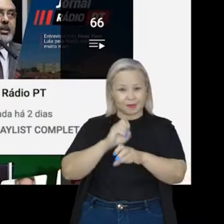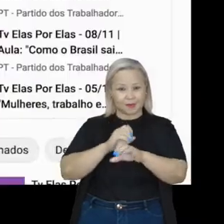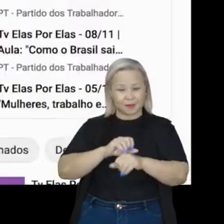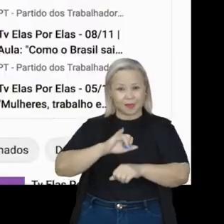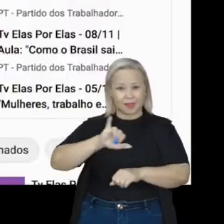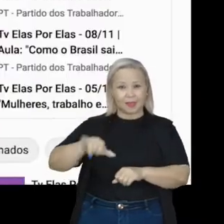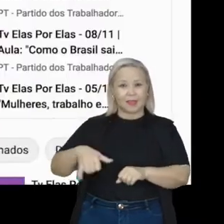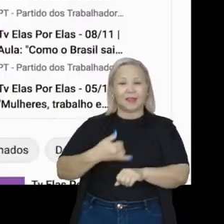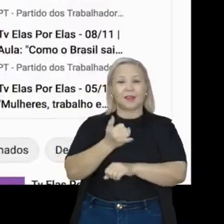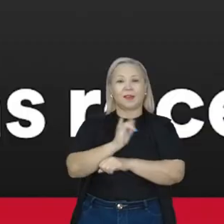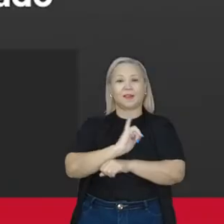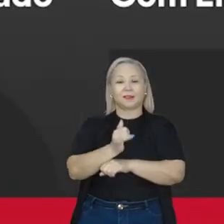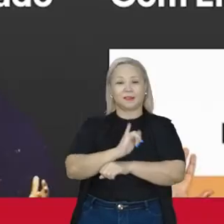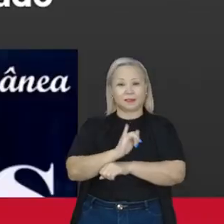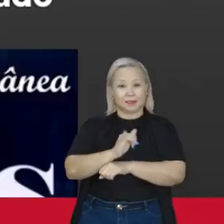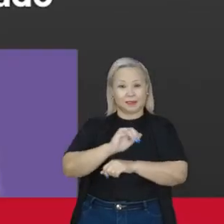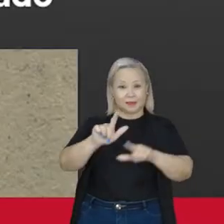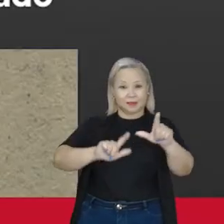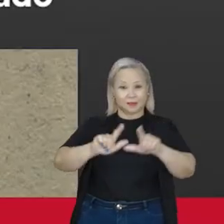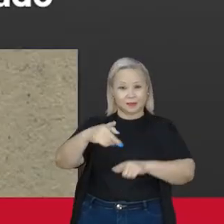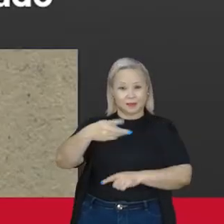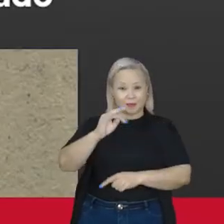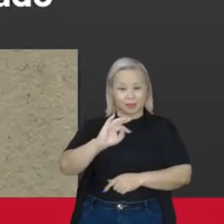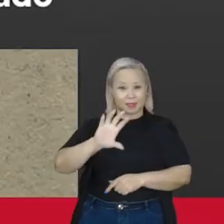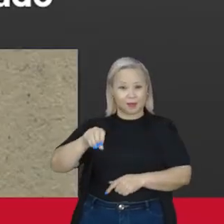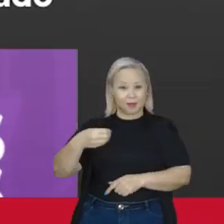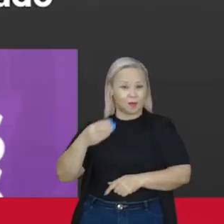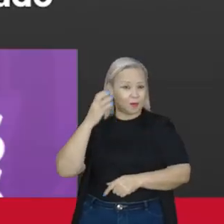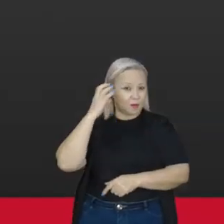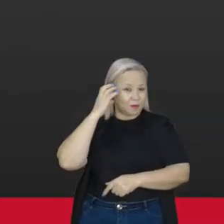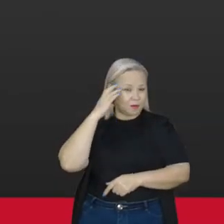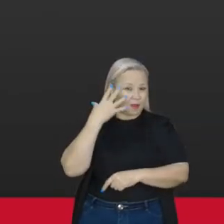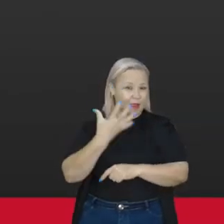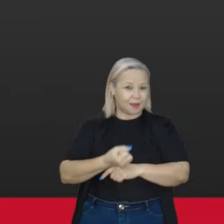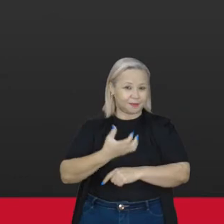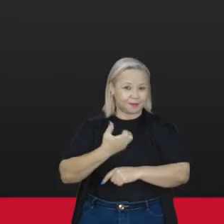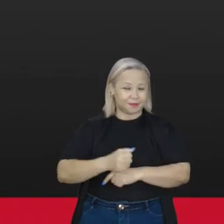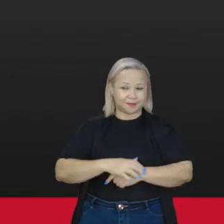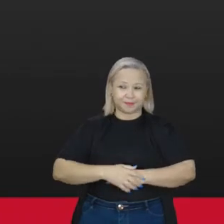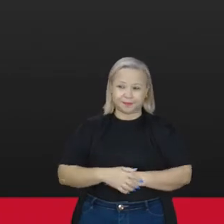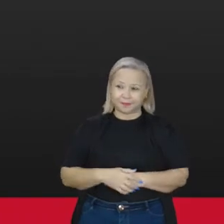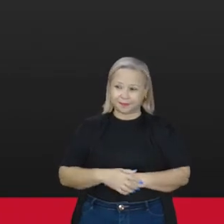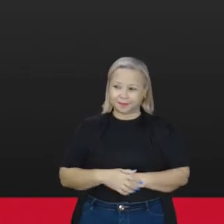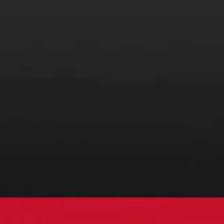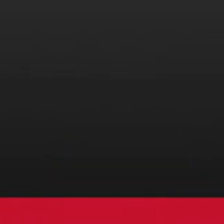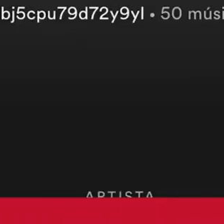canal da TV PT no YouTube ou em formato de podcast no Spotify.